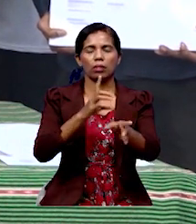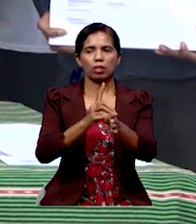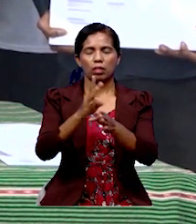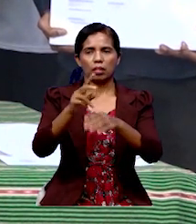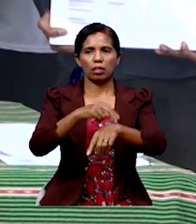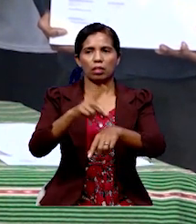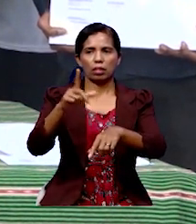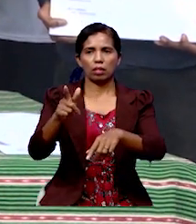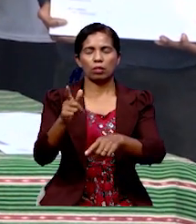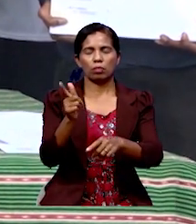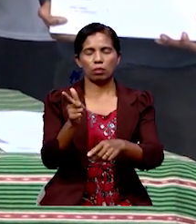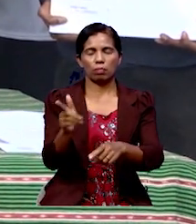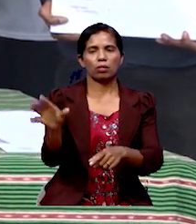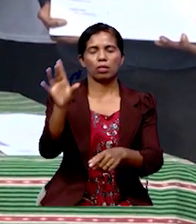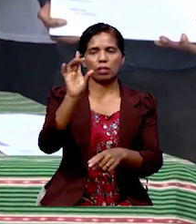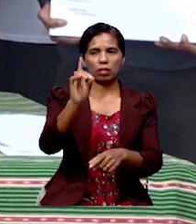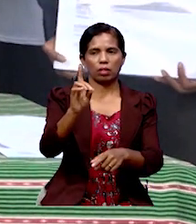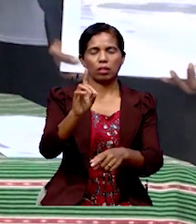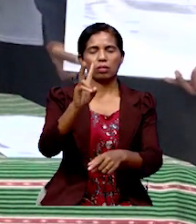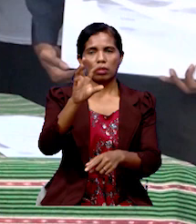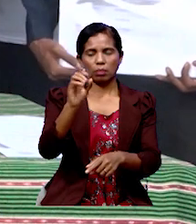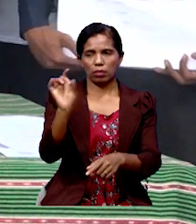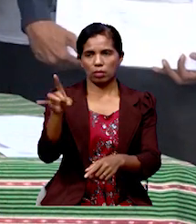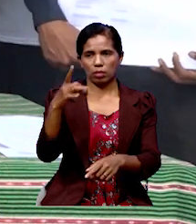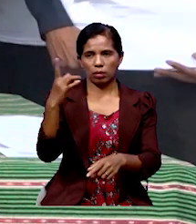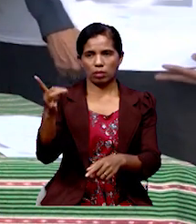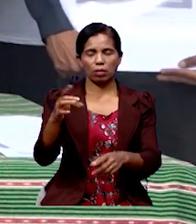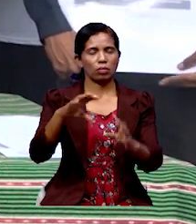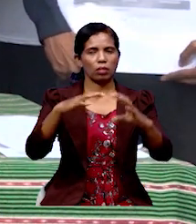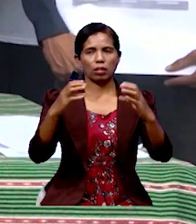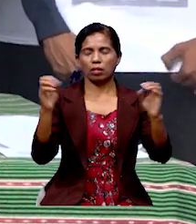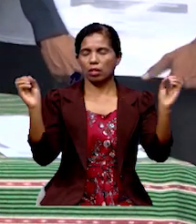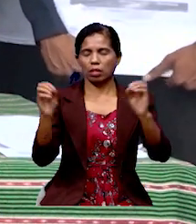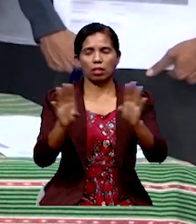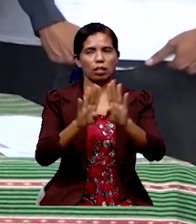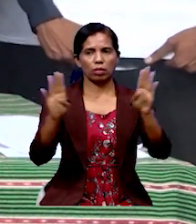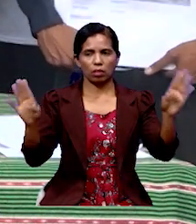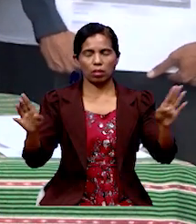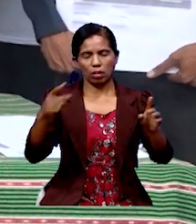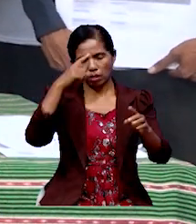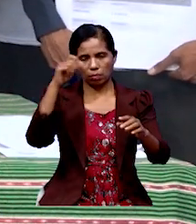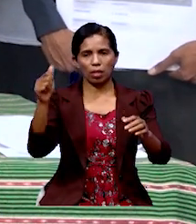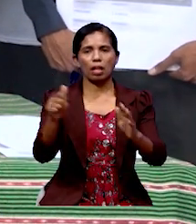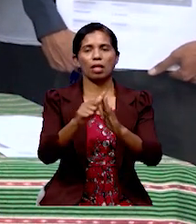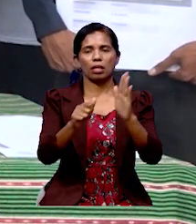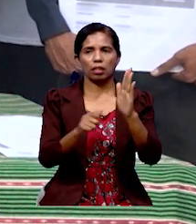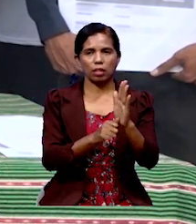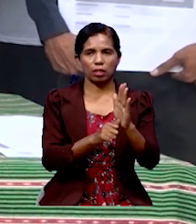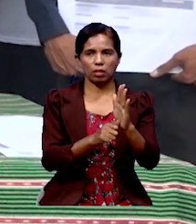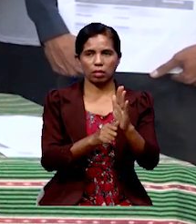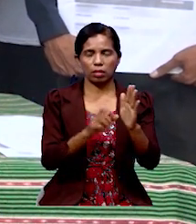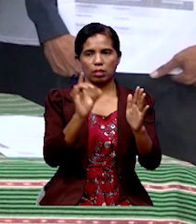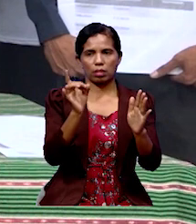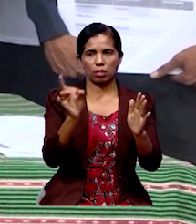nacional 22 de abril de 2018, conselheiro lá ia bit atuloque, também ia artigo 68, versículo 10,